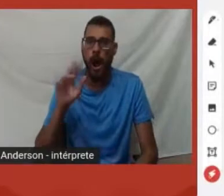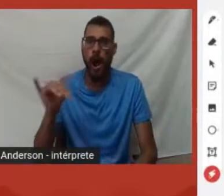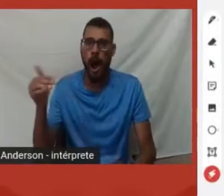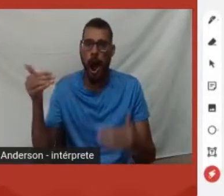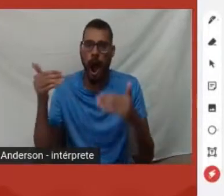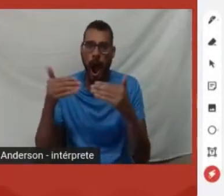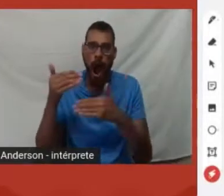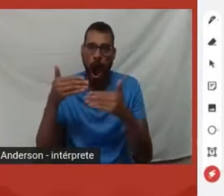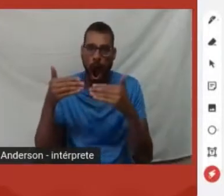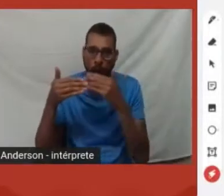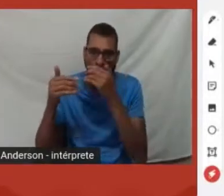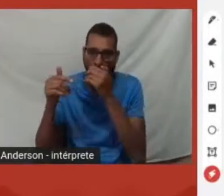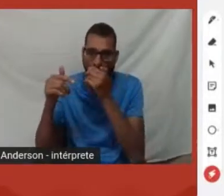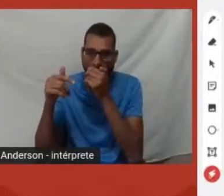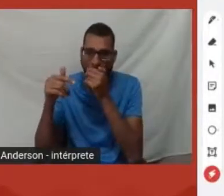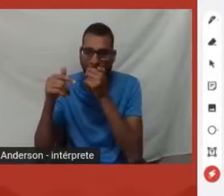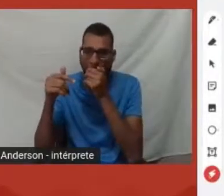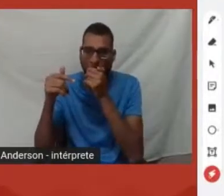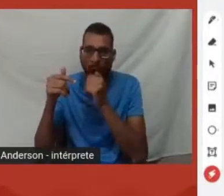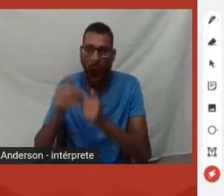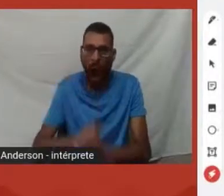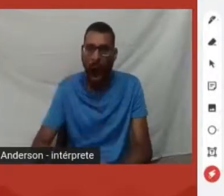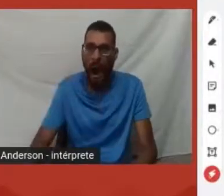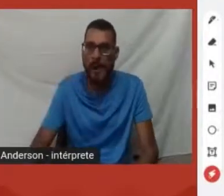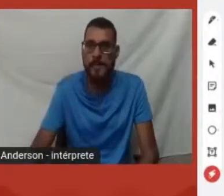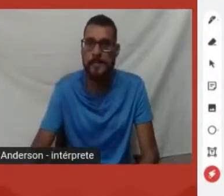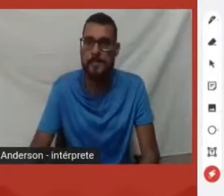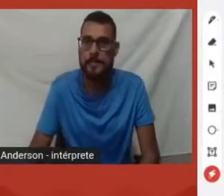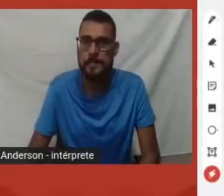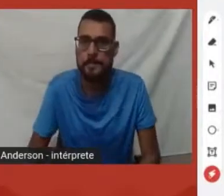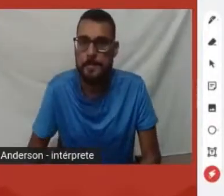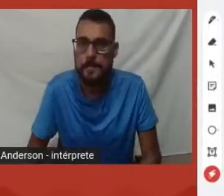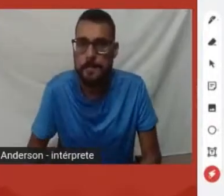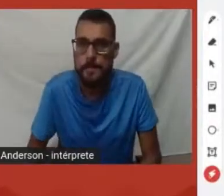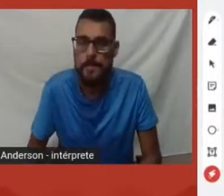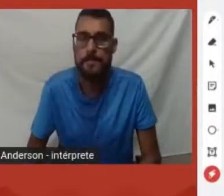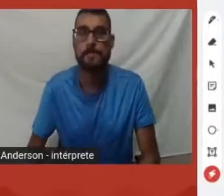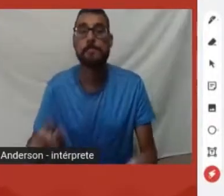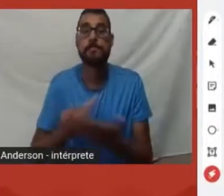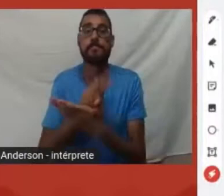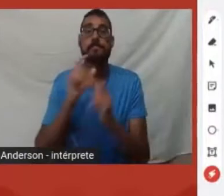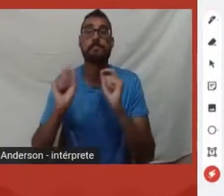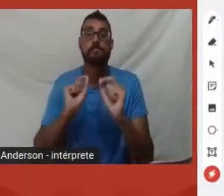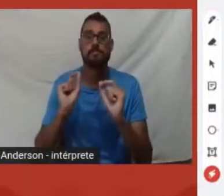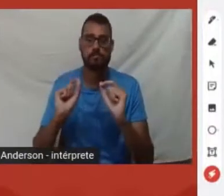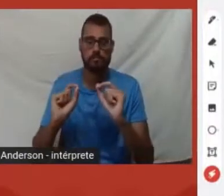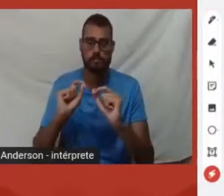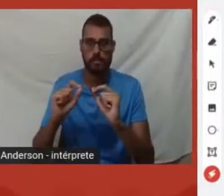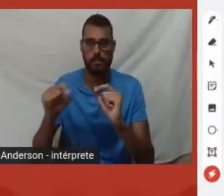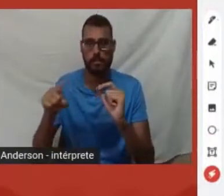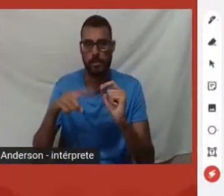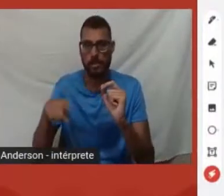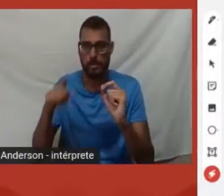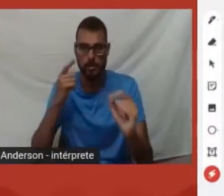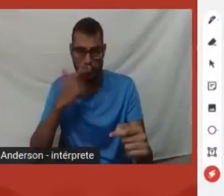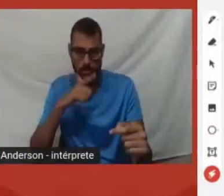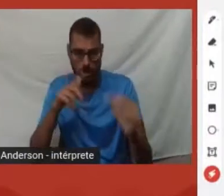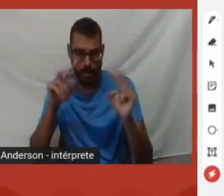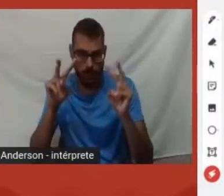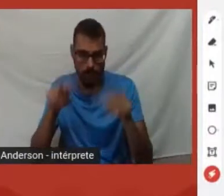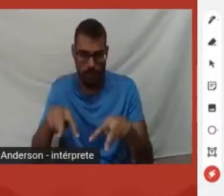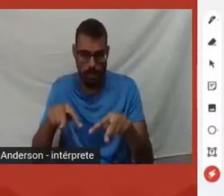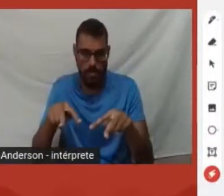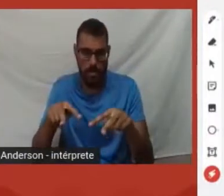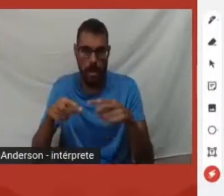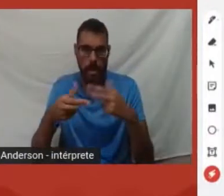o Jamboard aqui. Né? O que acontece? Vocês têm acesso, vocês conseguem visualizar aqui pelo Meet,